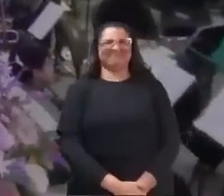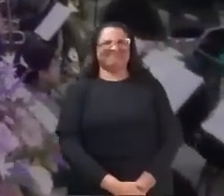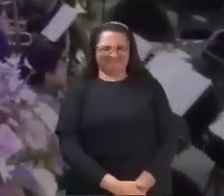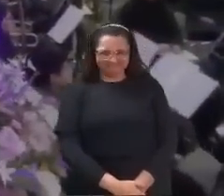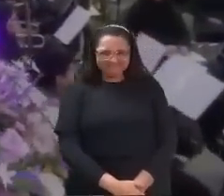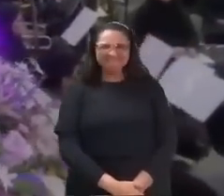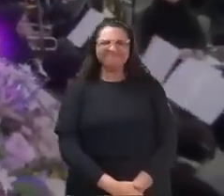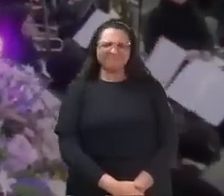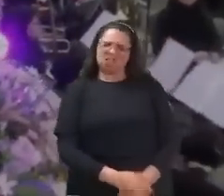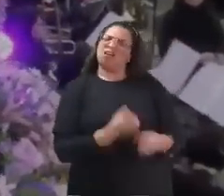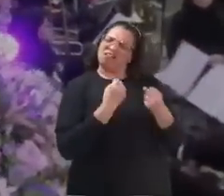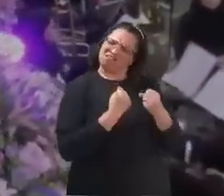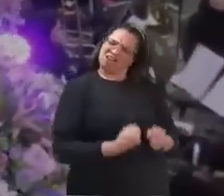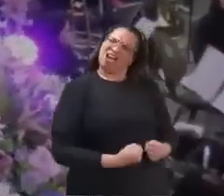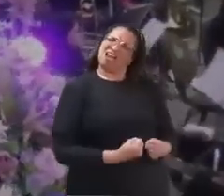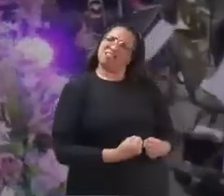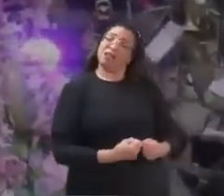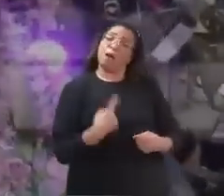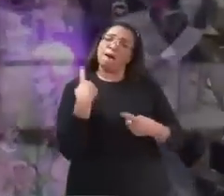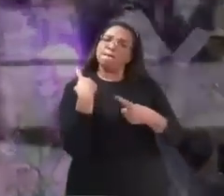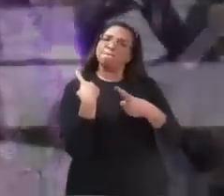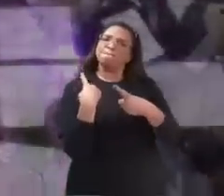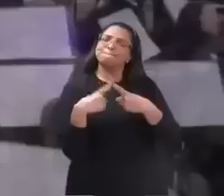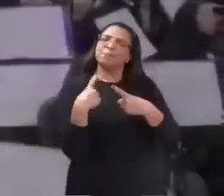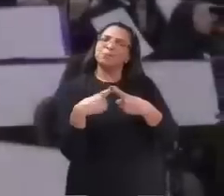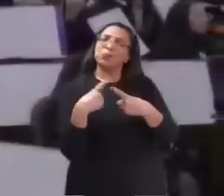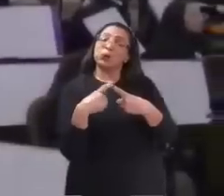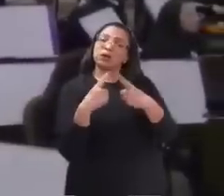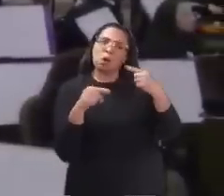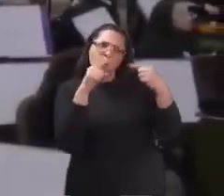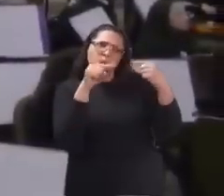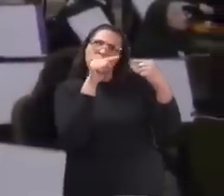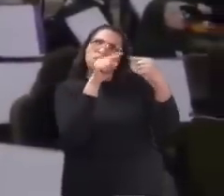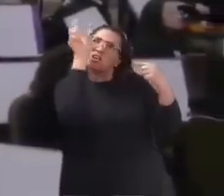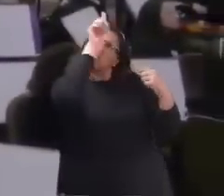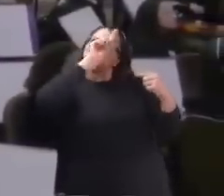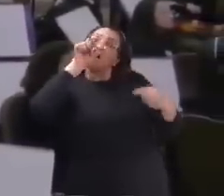Aguenta, o propósito é de Deus, a intenção é de Deus. Você